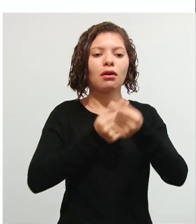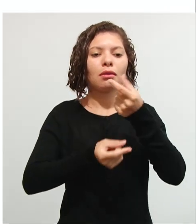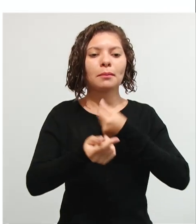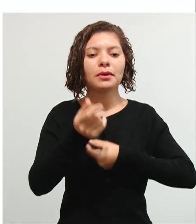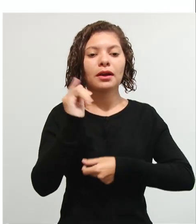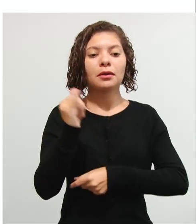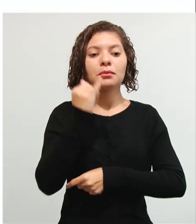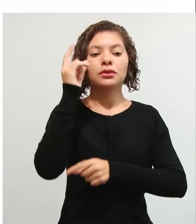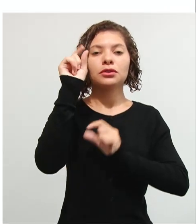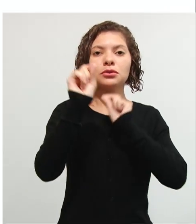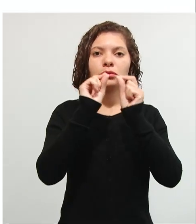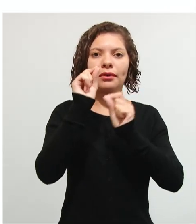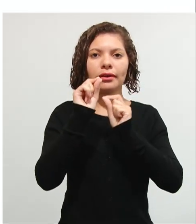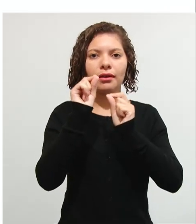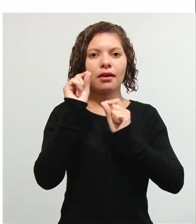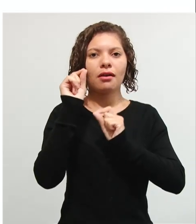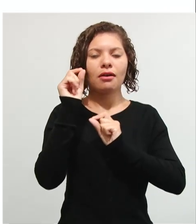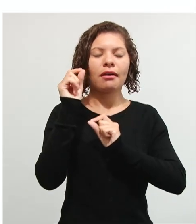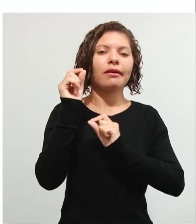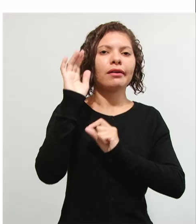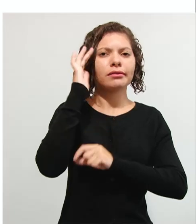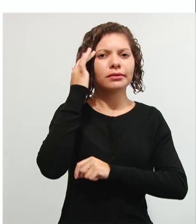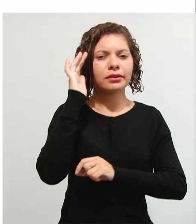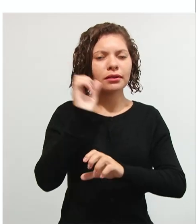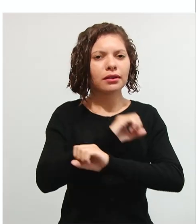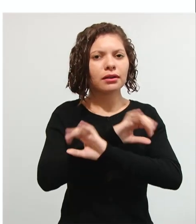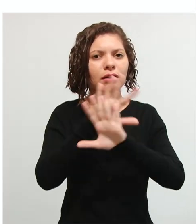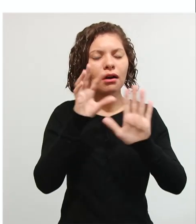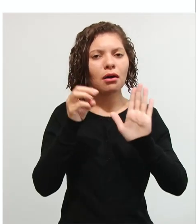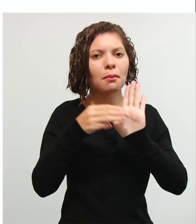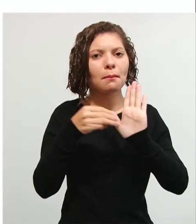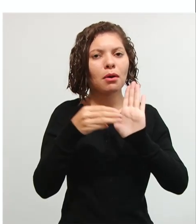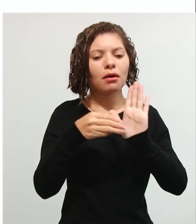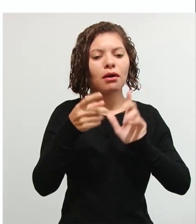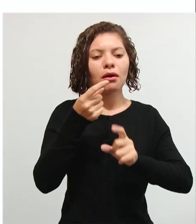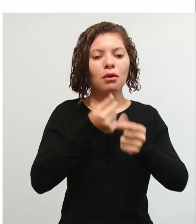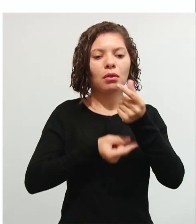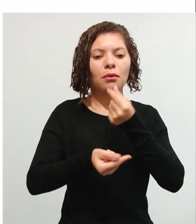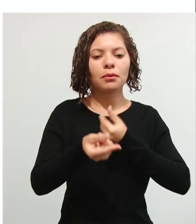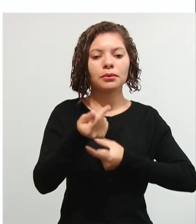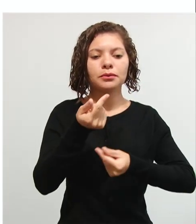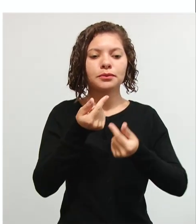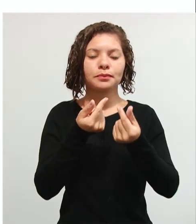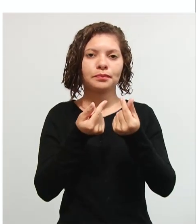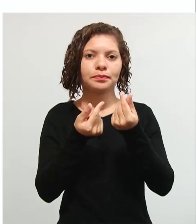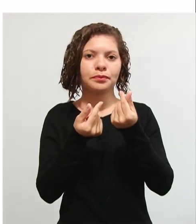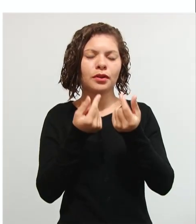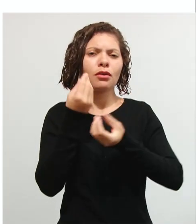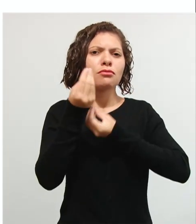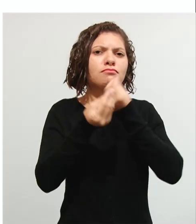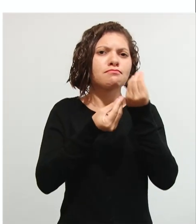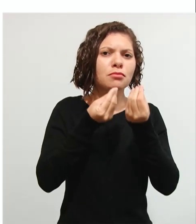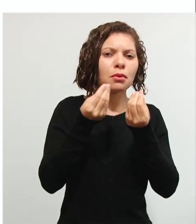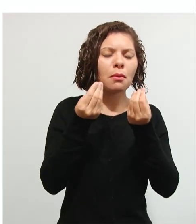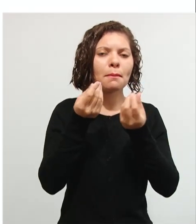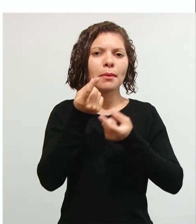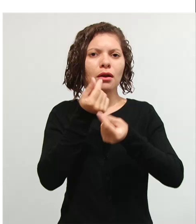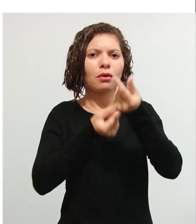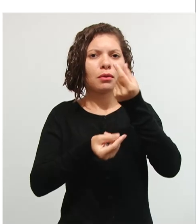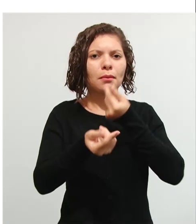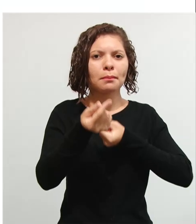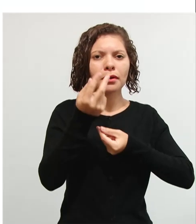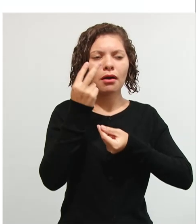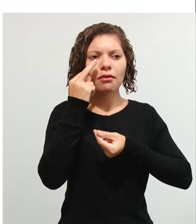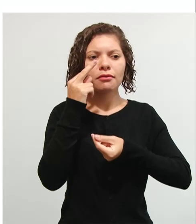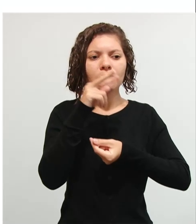e é relevante para a elaboração de políticas públicas. A gente entender como que a economia visualiza o